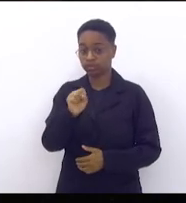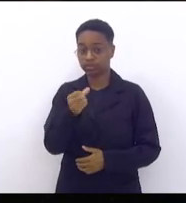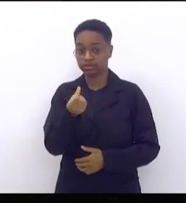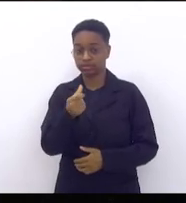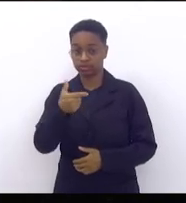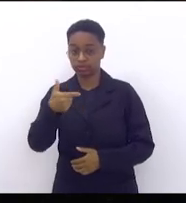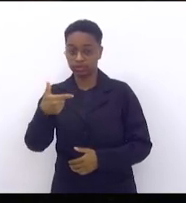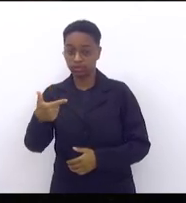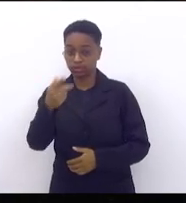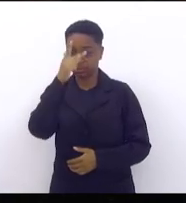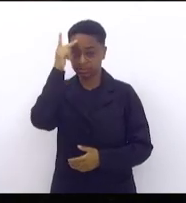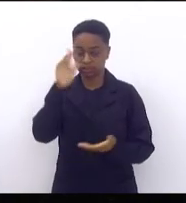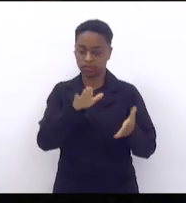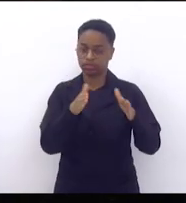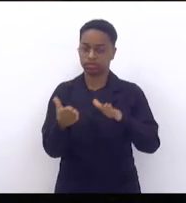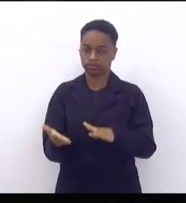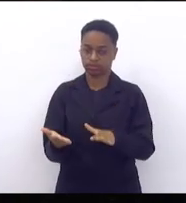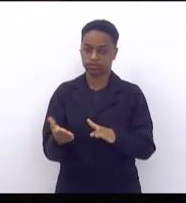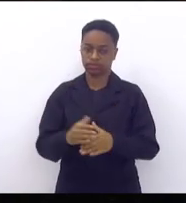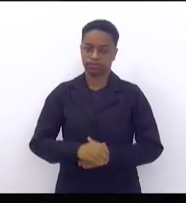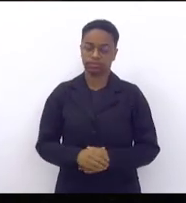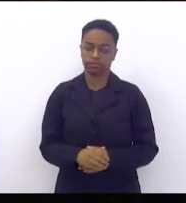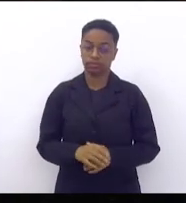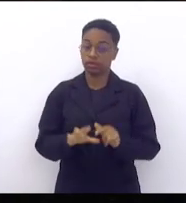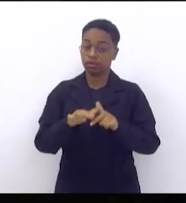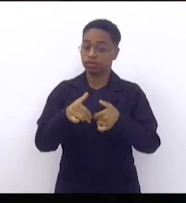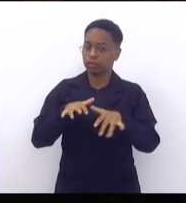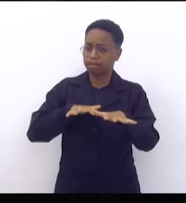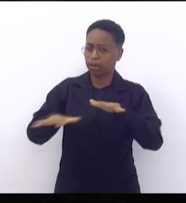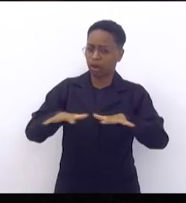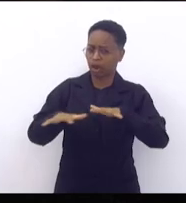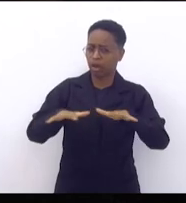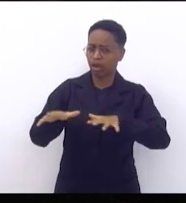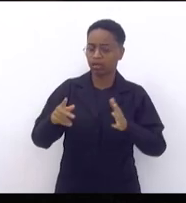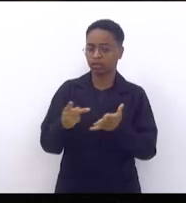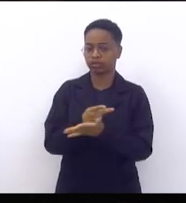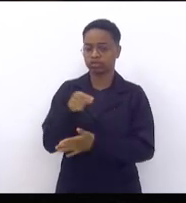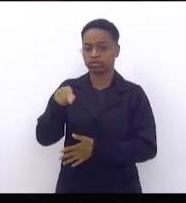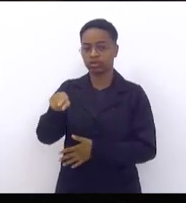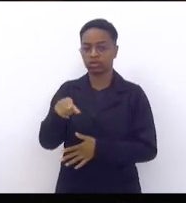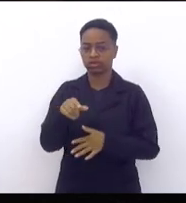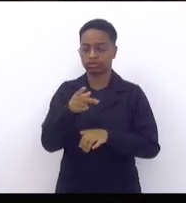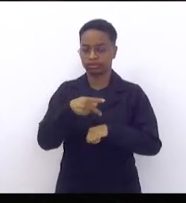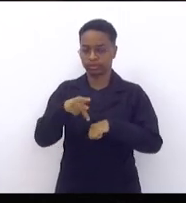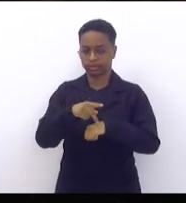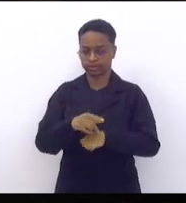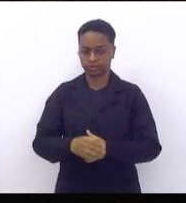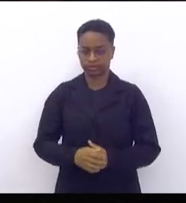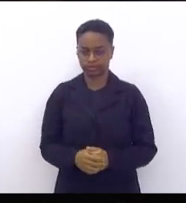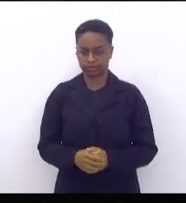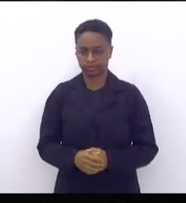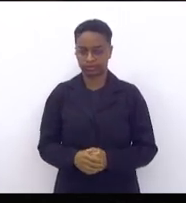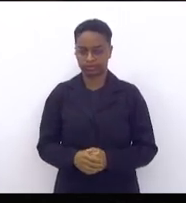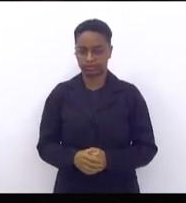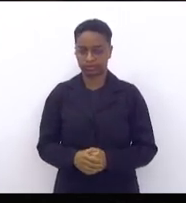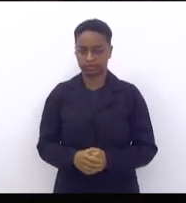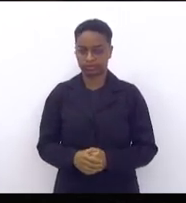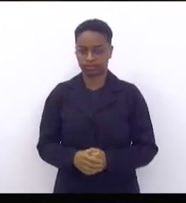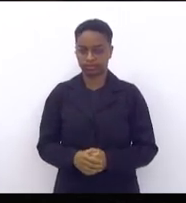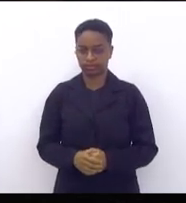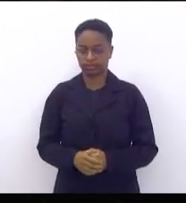2.862 mortos. Terremoto em Marrakech. Quem vê pela